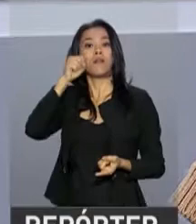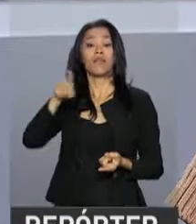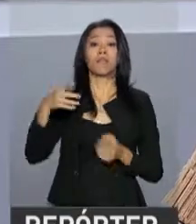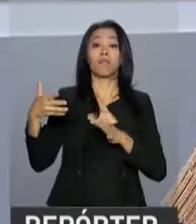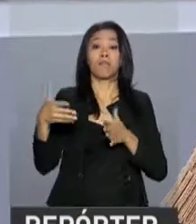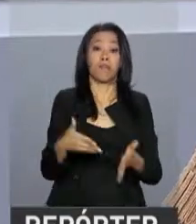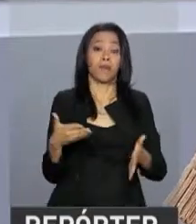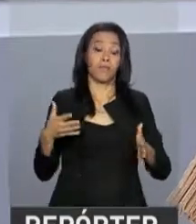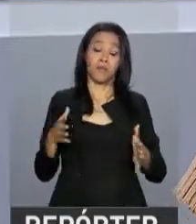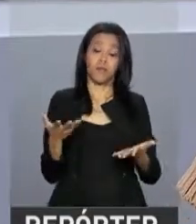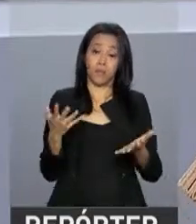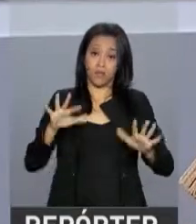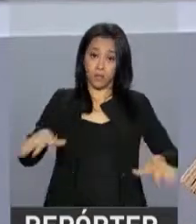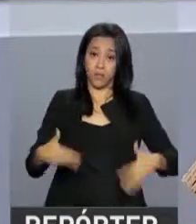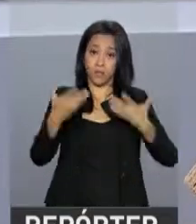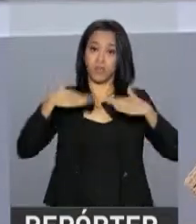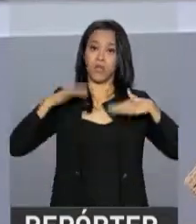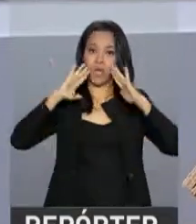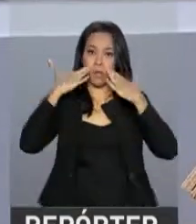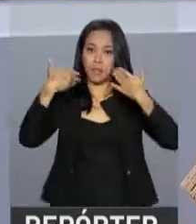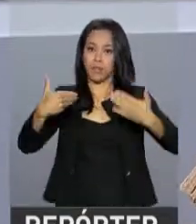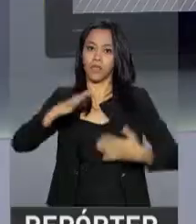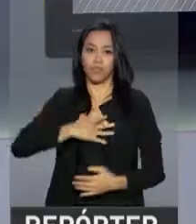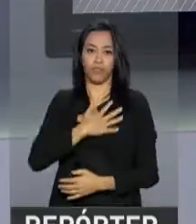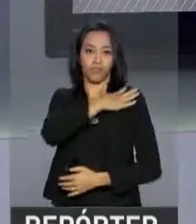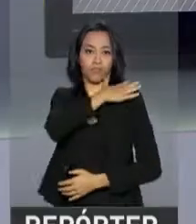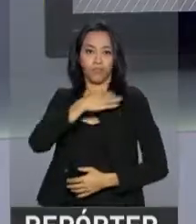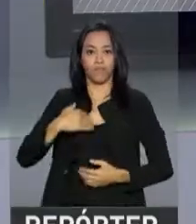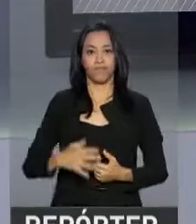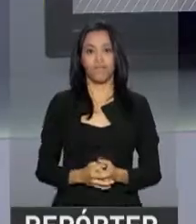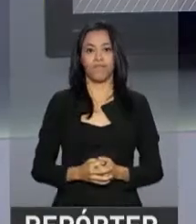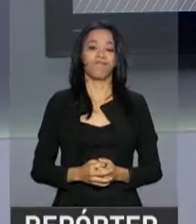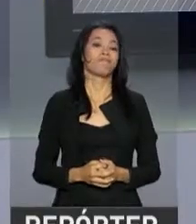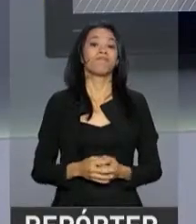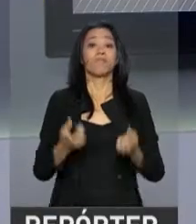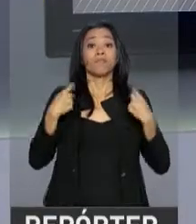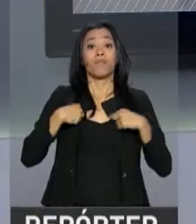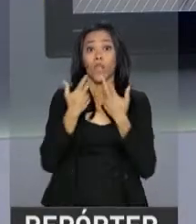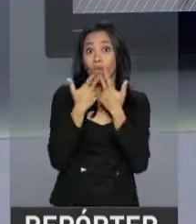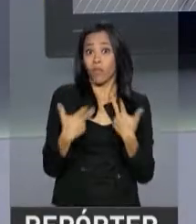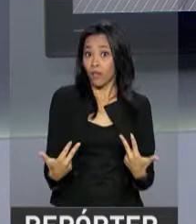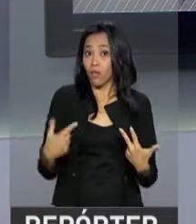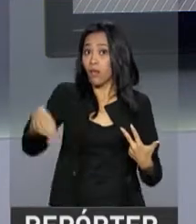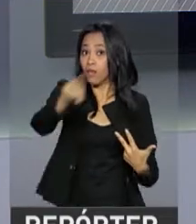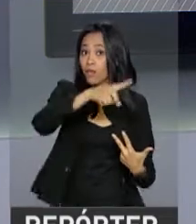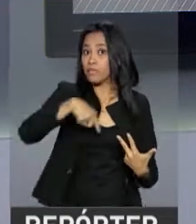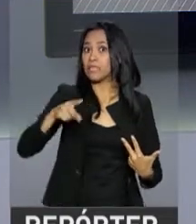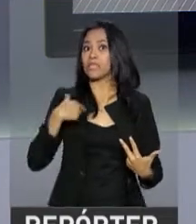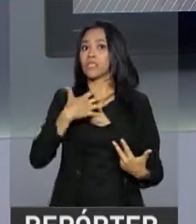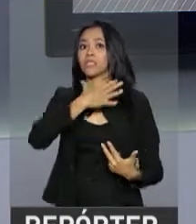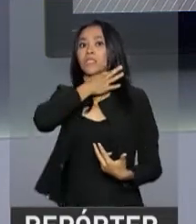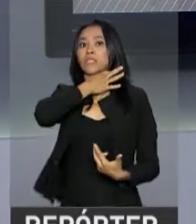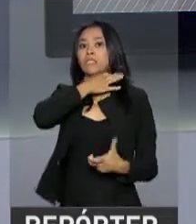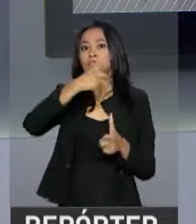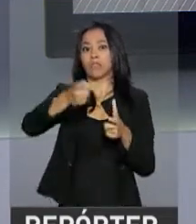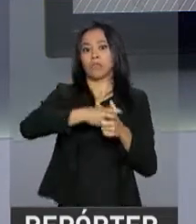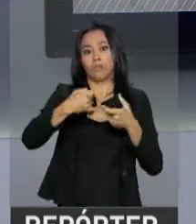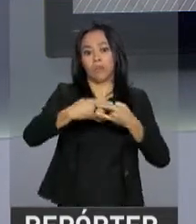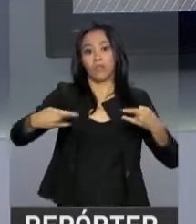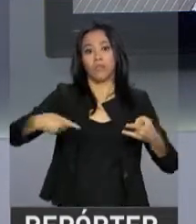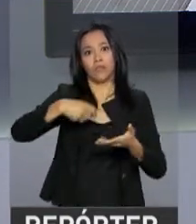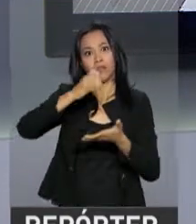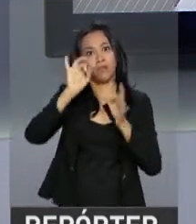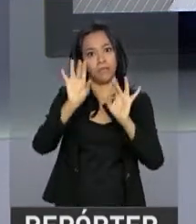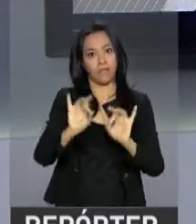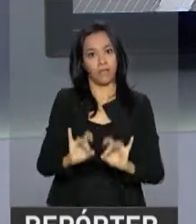dos oficiais generais promovidos e tem novidades para os consumidores que estão devendo cheque especial os bancos